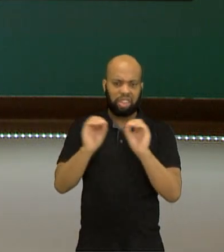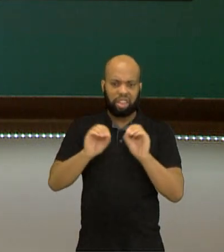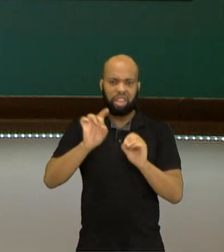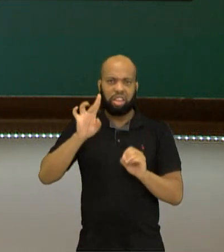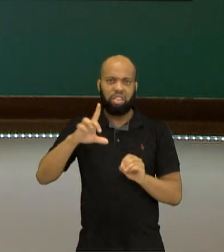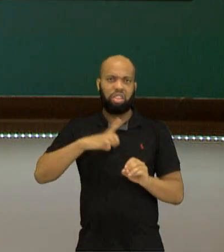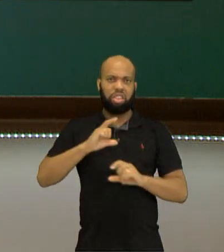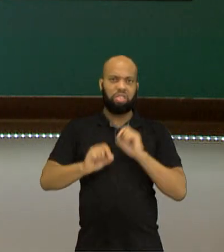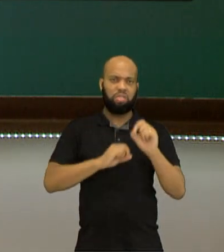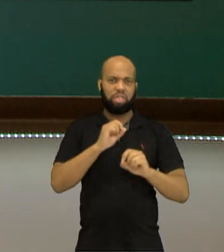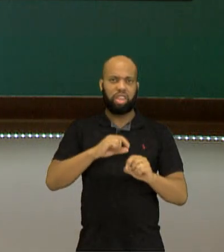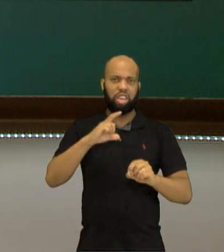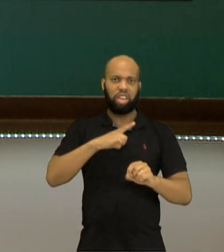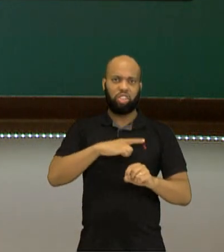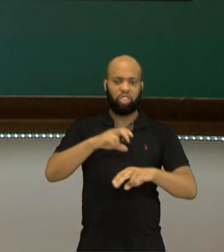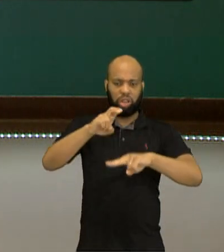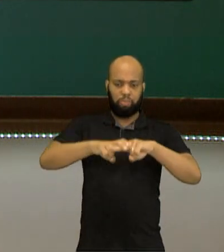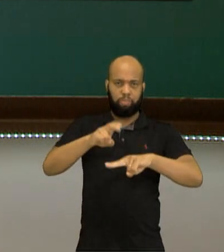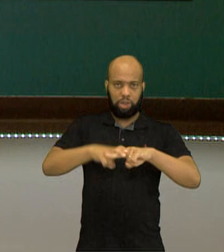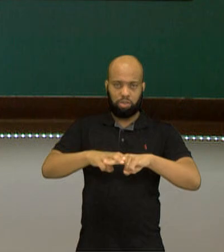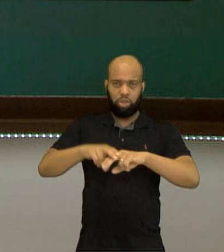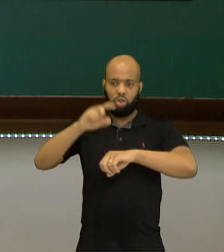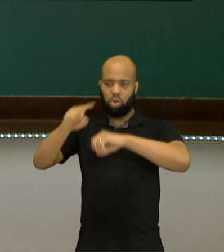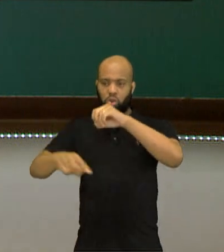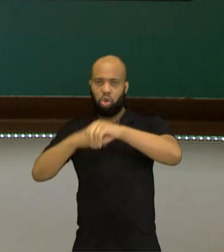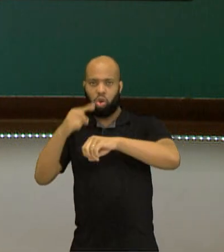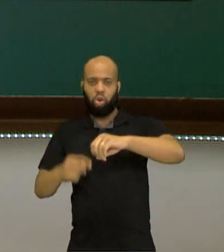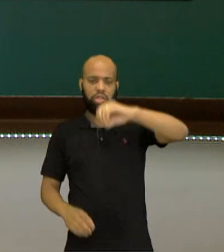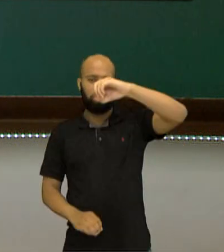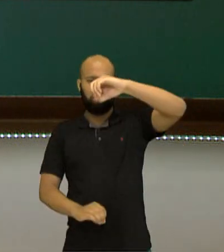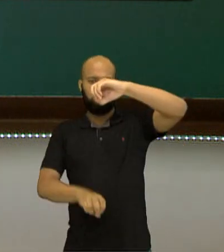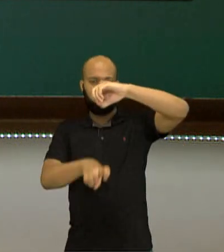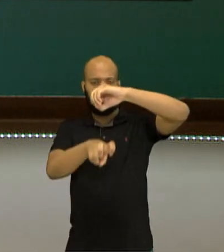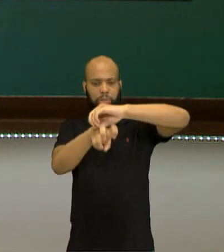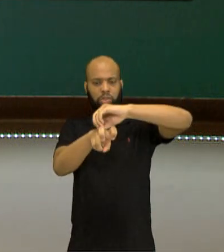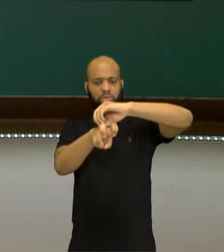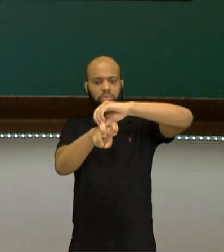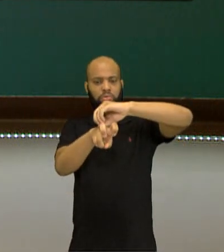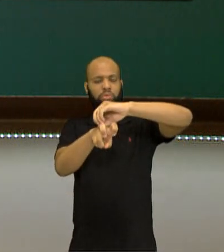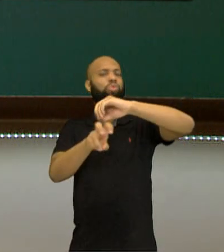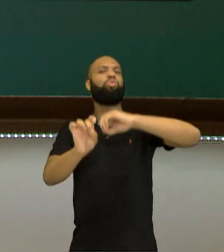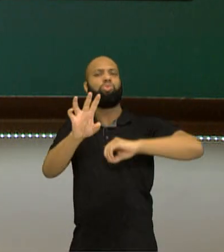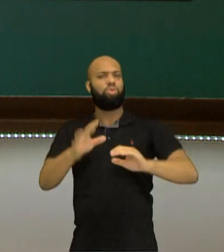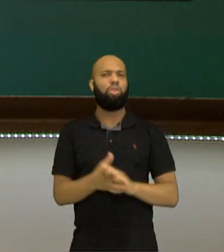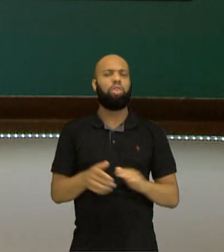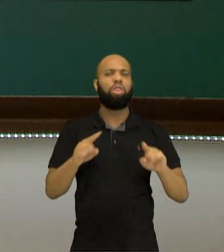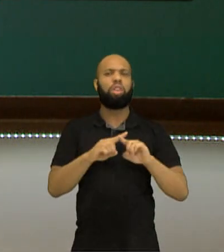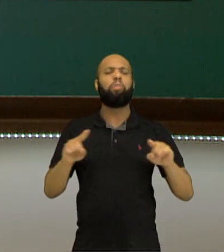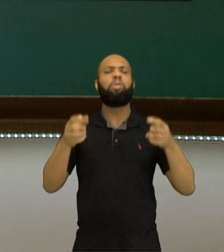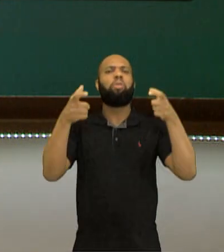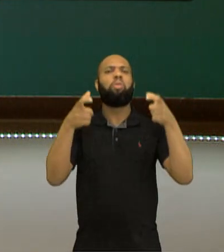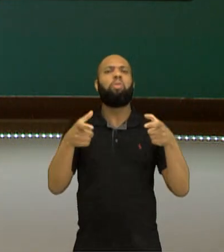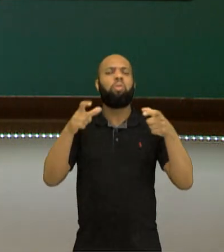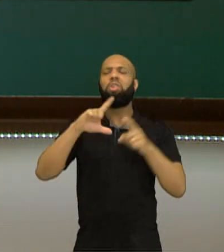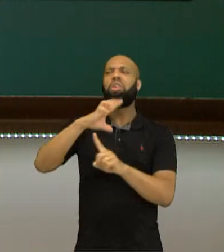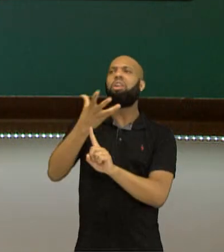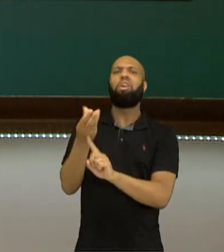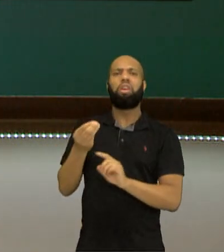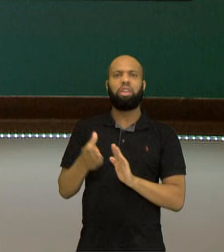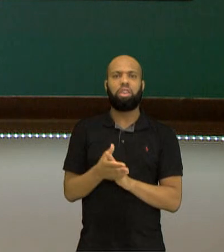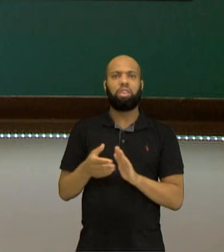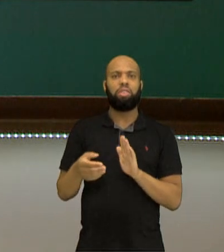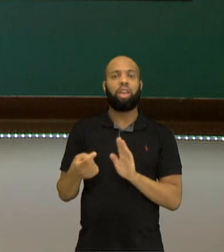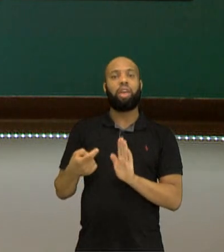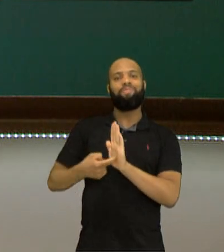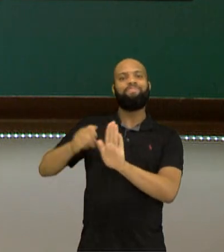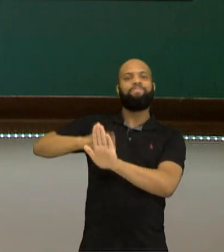um banco e uma roda, e colocou e expôs. Mas aonde está, né, a arte ali? Está na